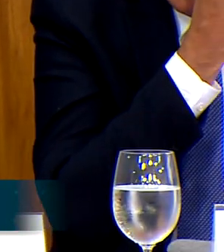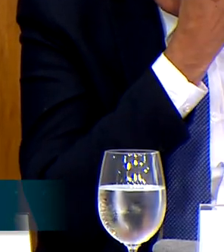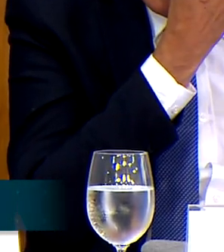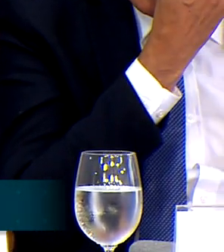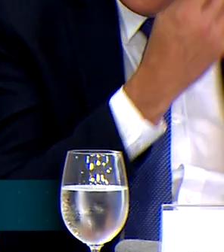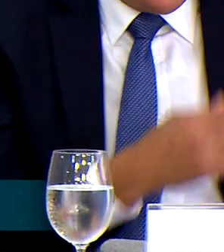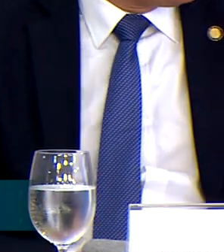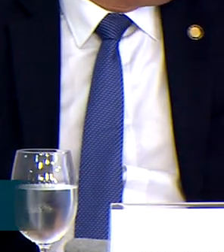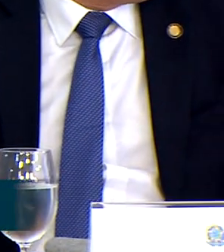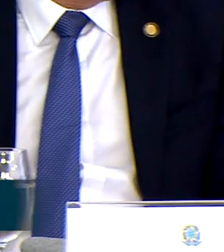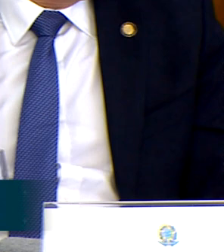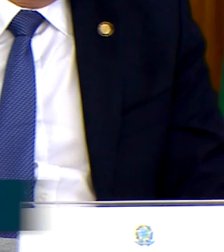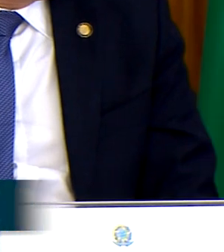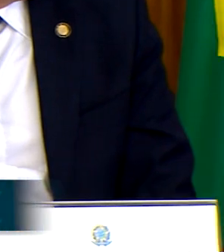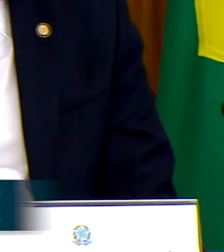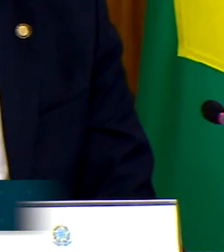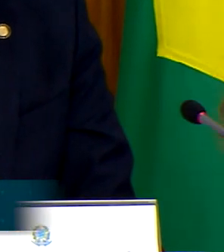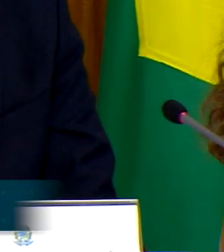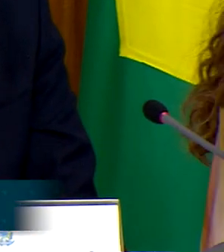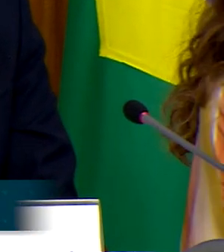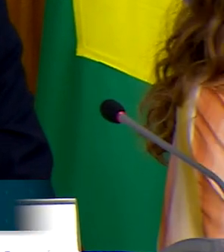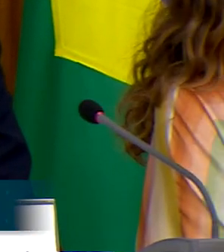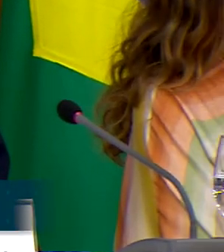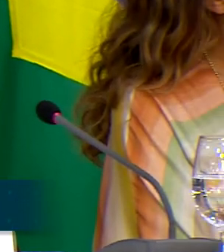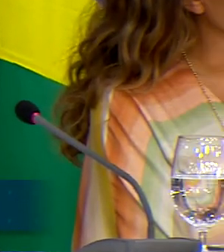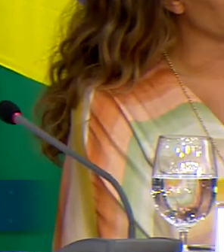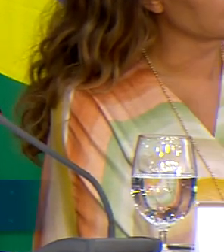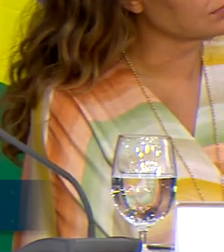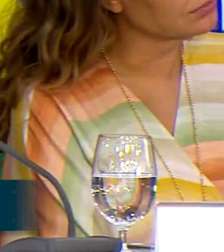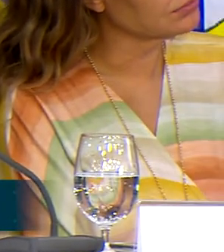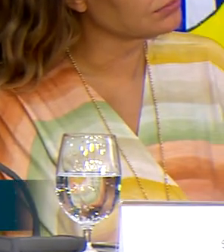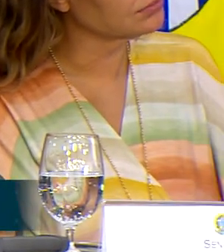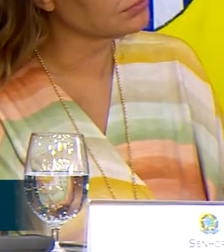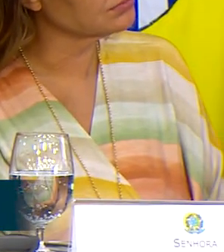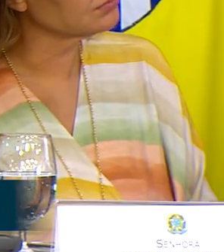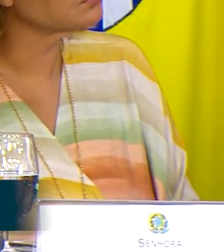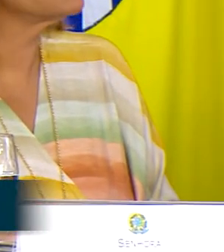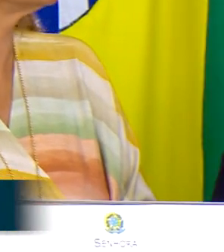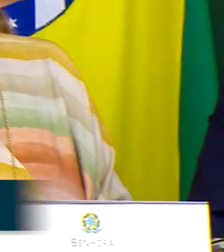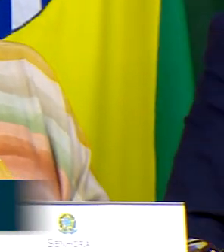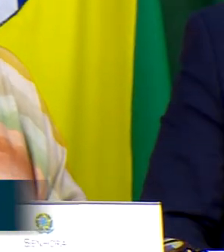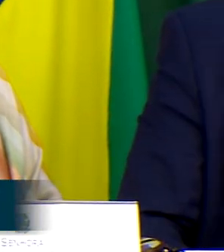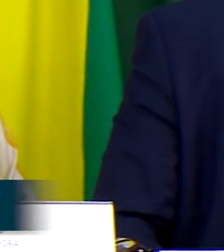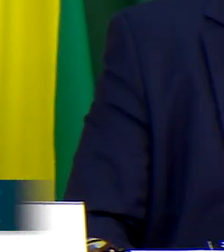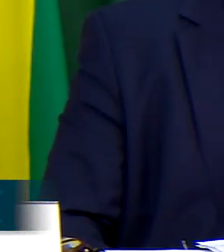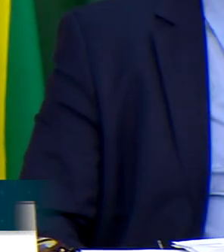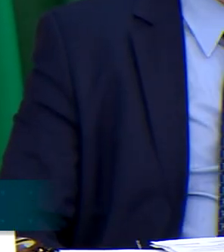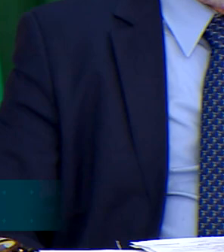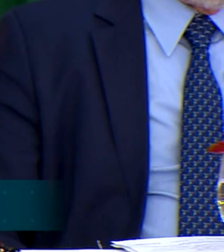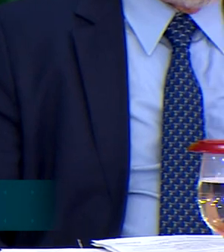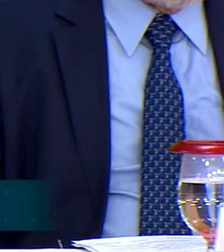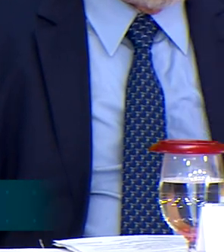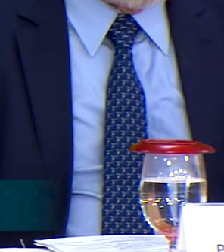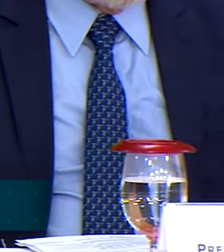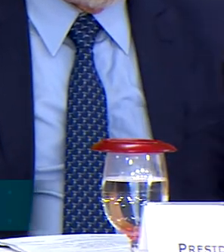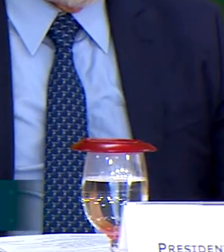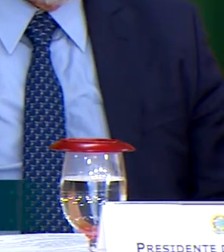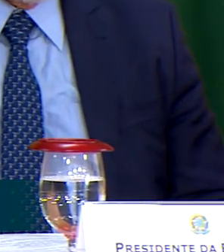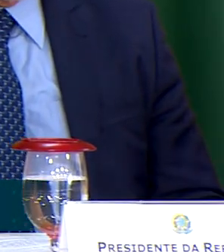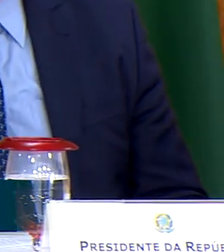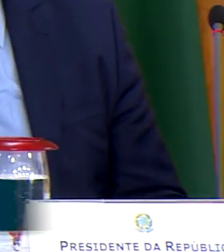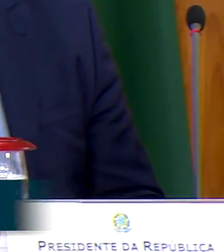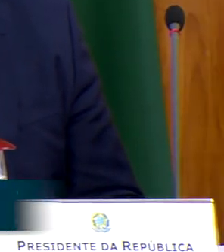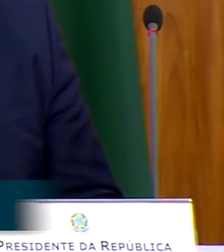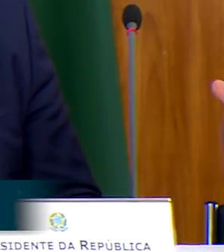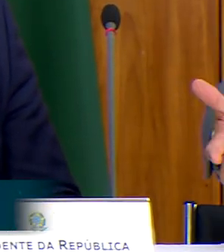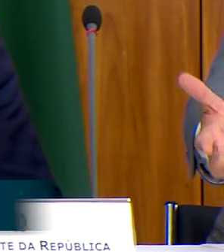concluir a obra a partir do dado que está registrado. Nós vamos concluir a obra a partir do dado real, do